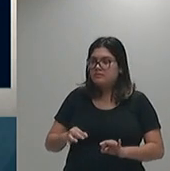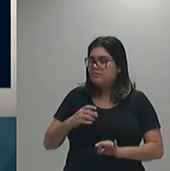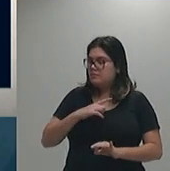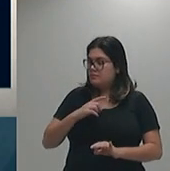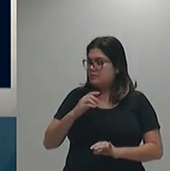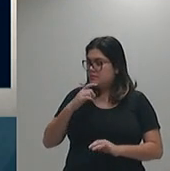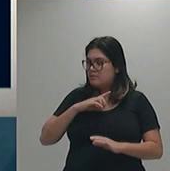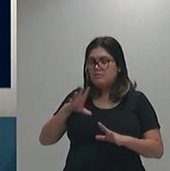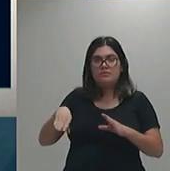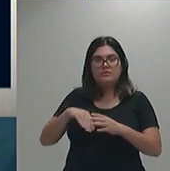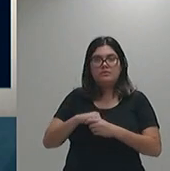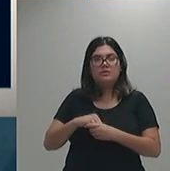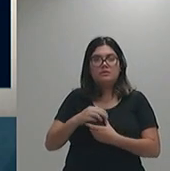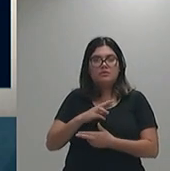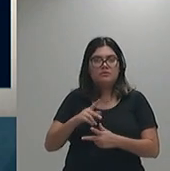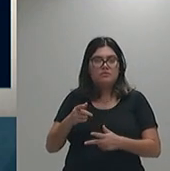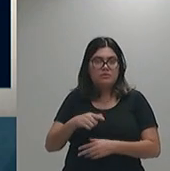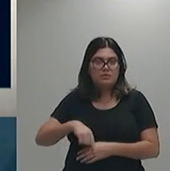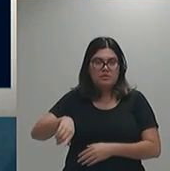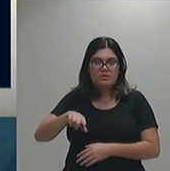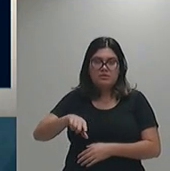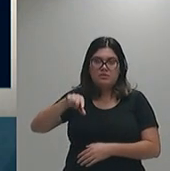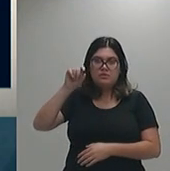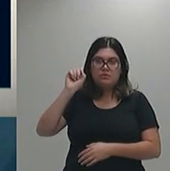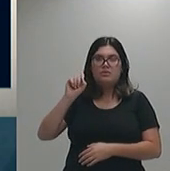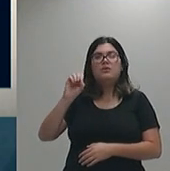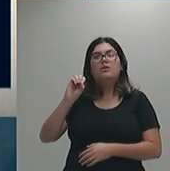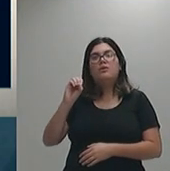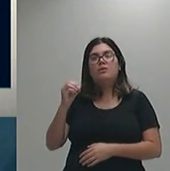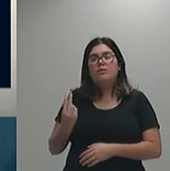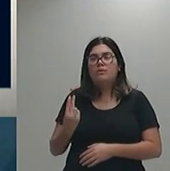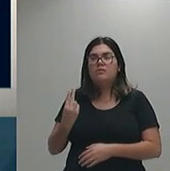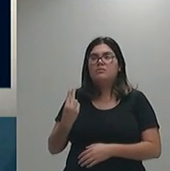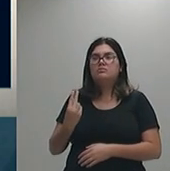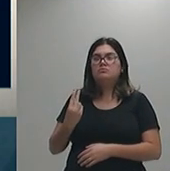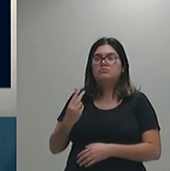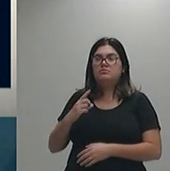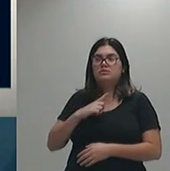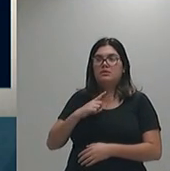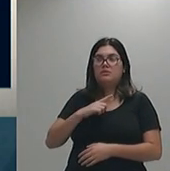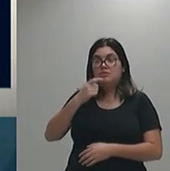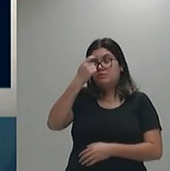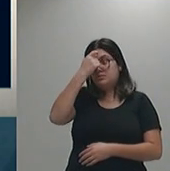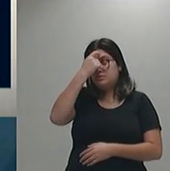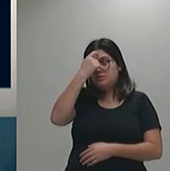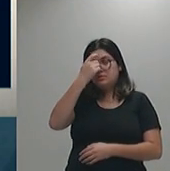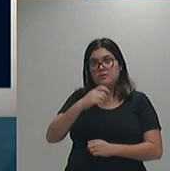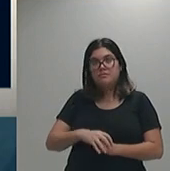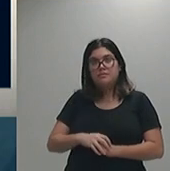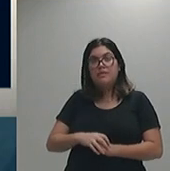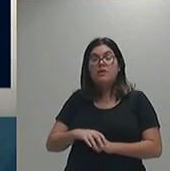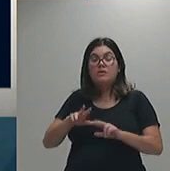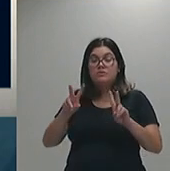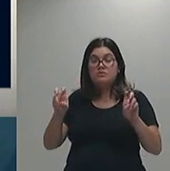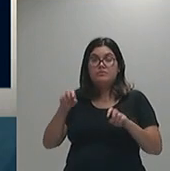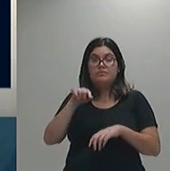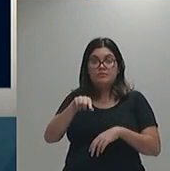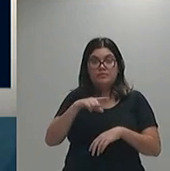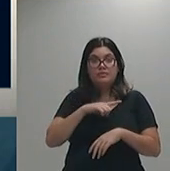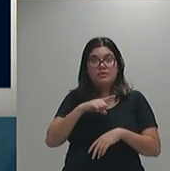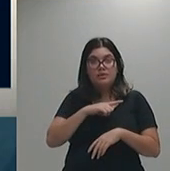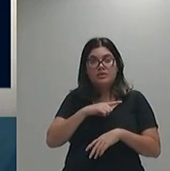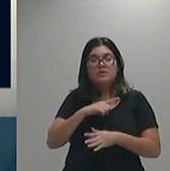não foi por ela Eleita ou tão pouco com sentida o deslinde da questão objeto conclusivo das deliberações